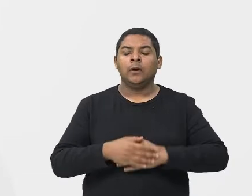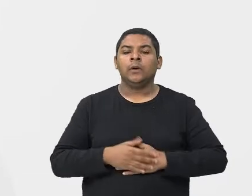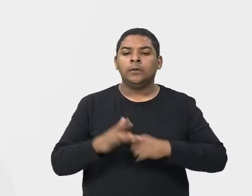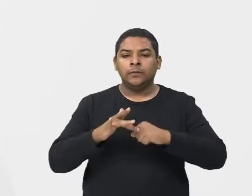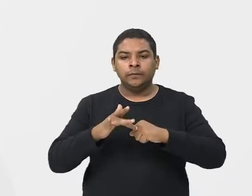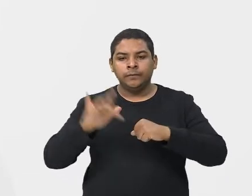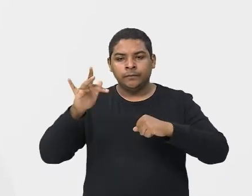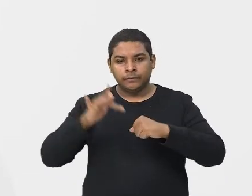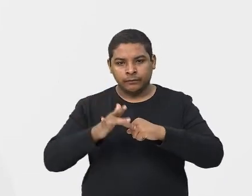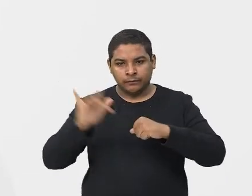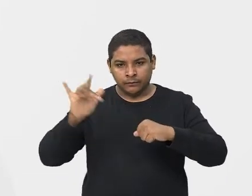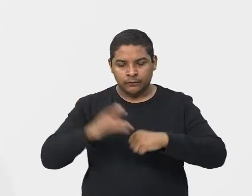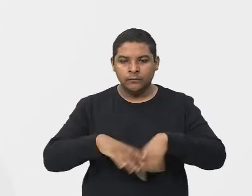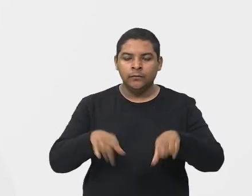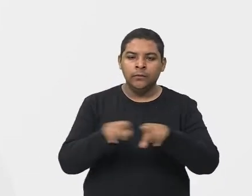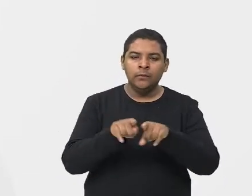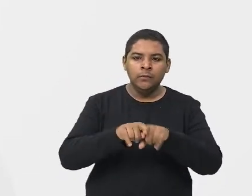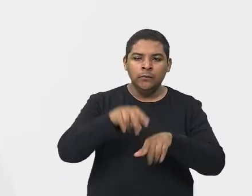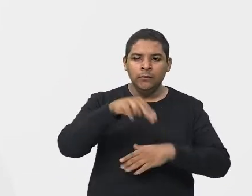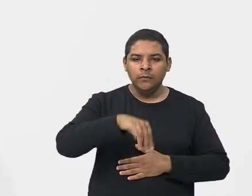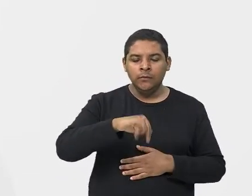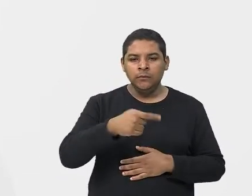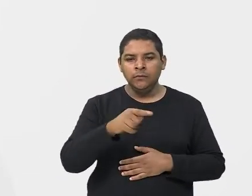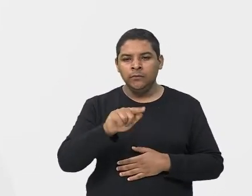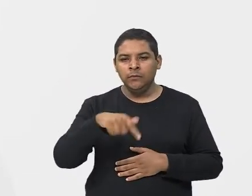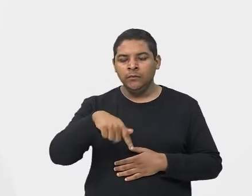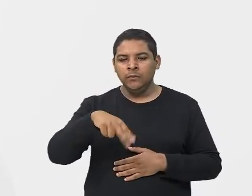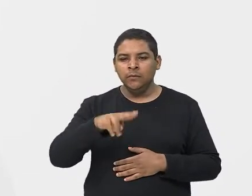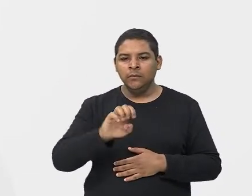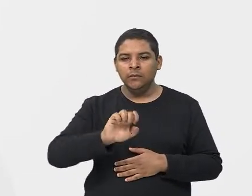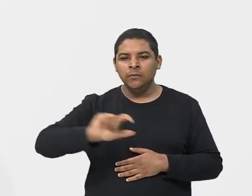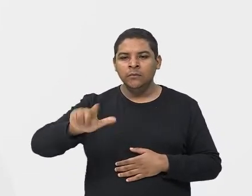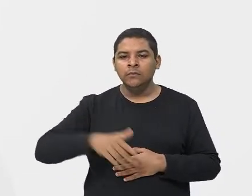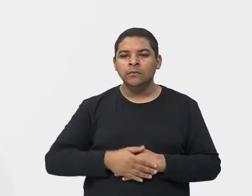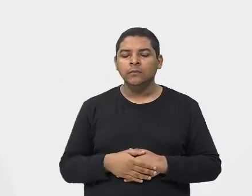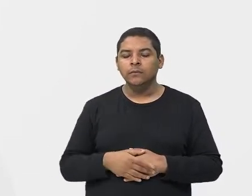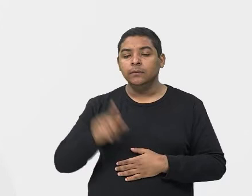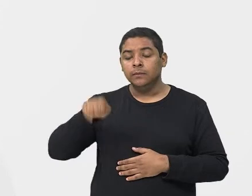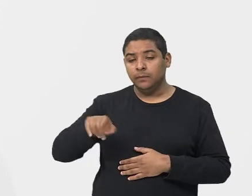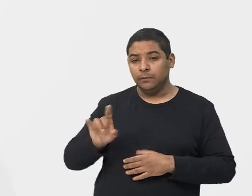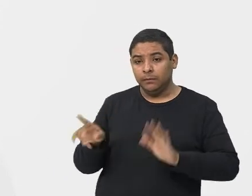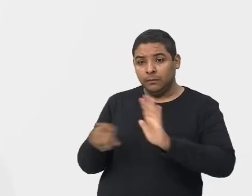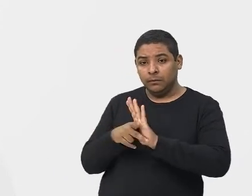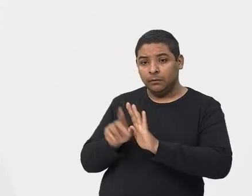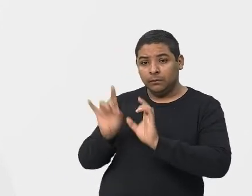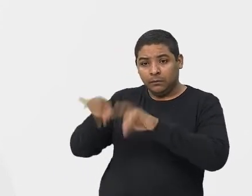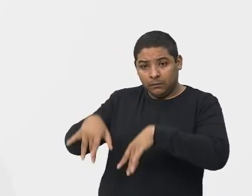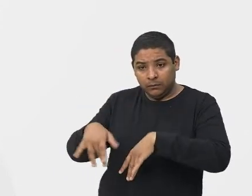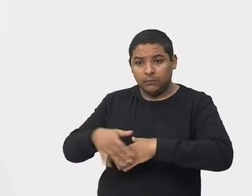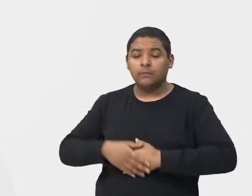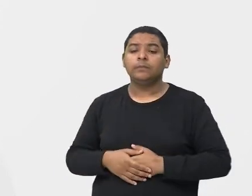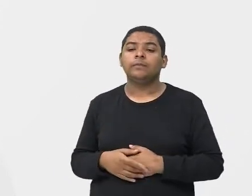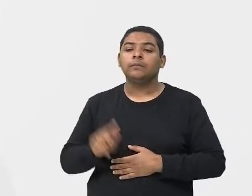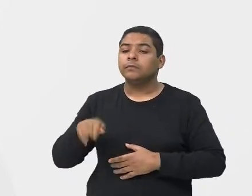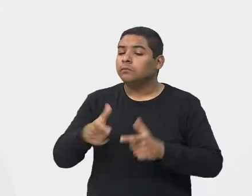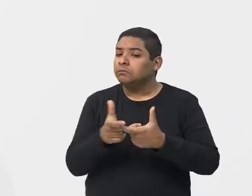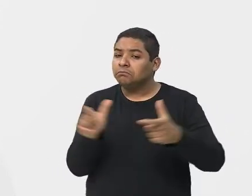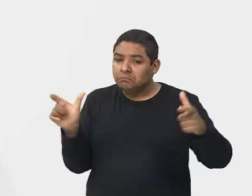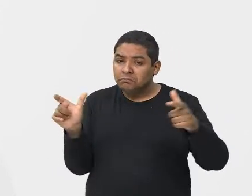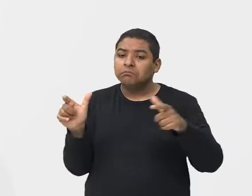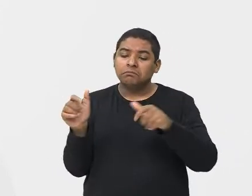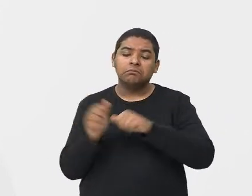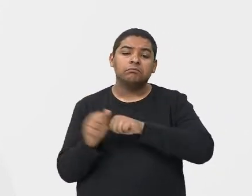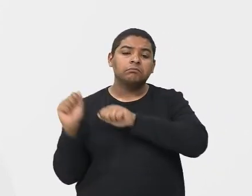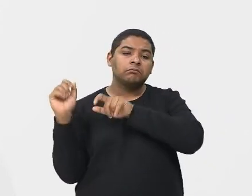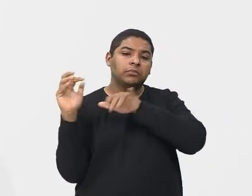ouro e também de níquel é realizado na Austrália, e a maior parte vai para onde? Vai principalmente aí com